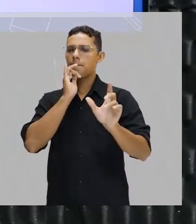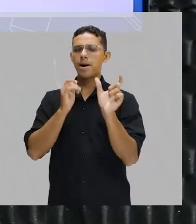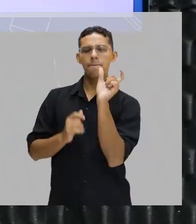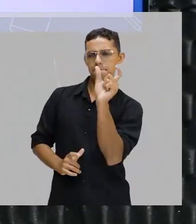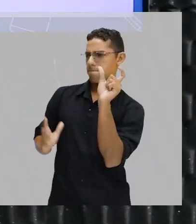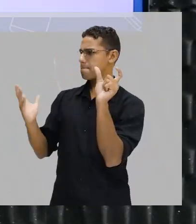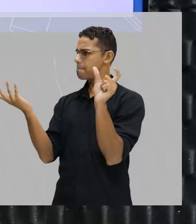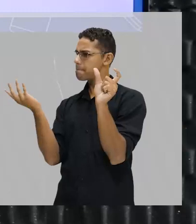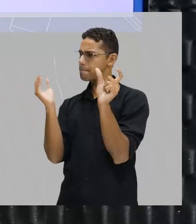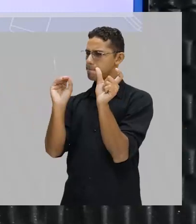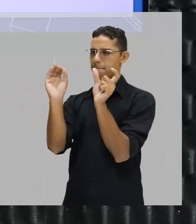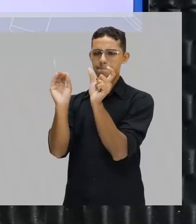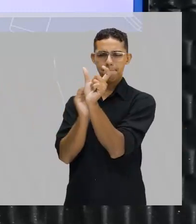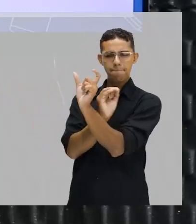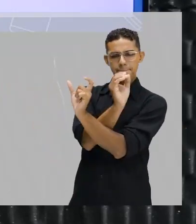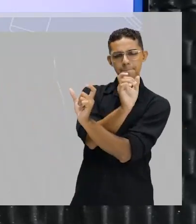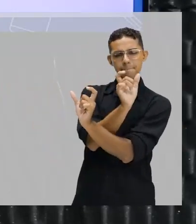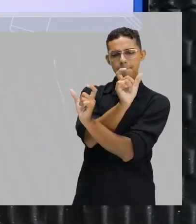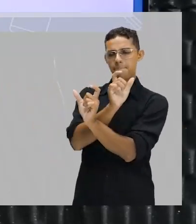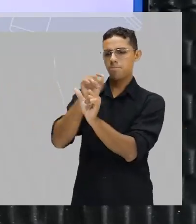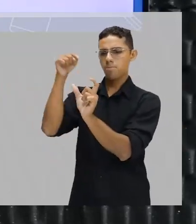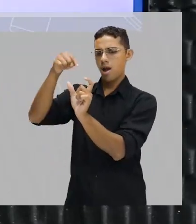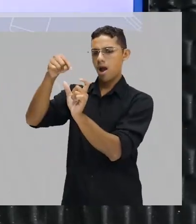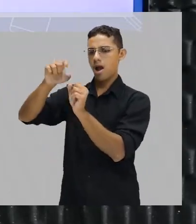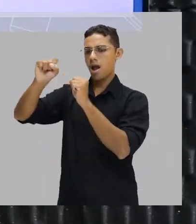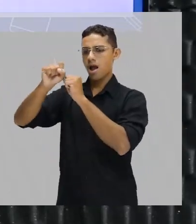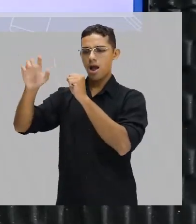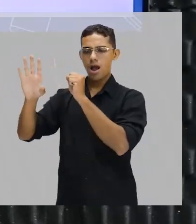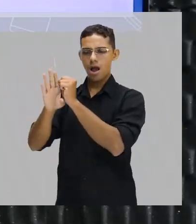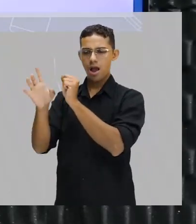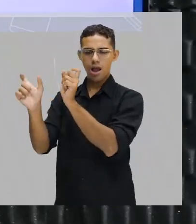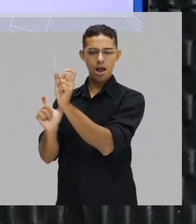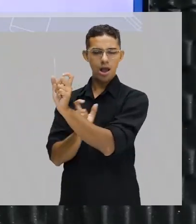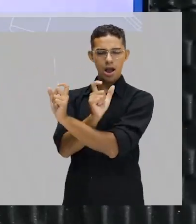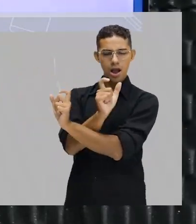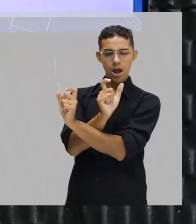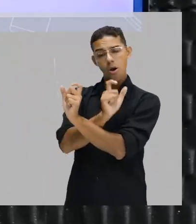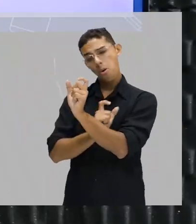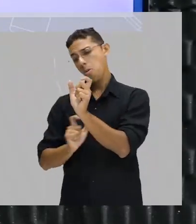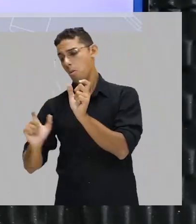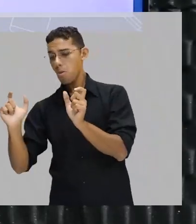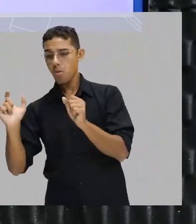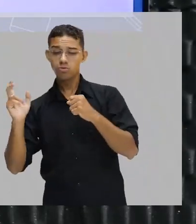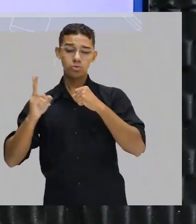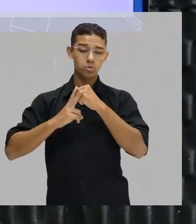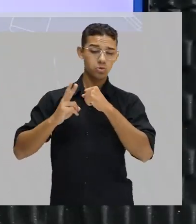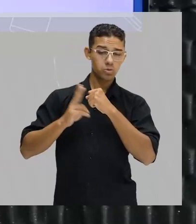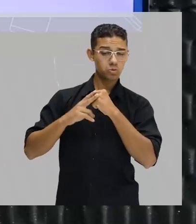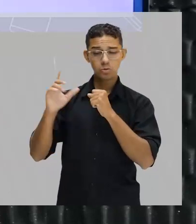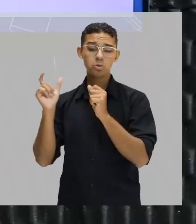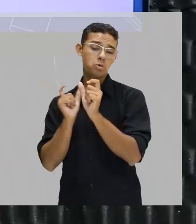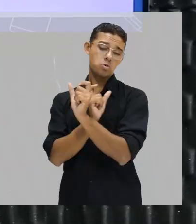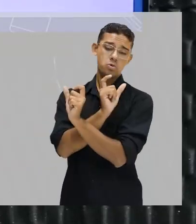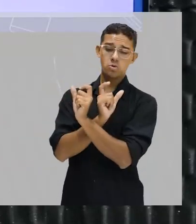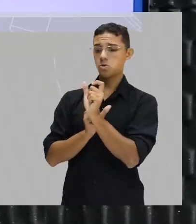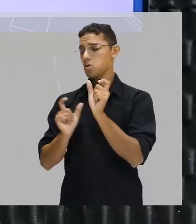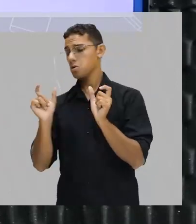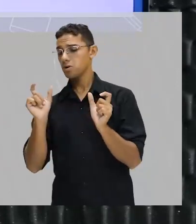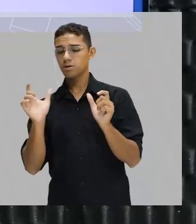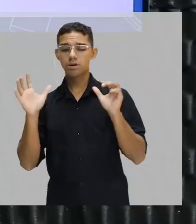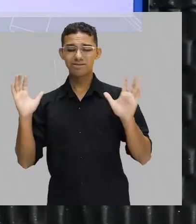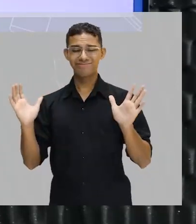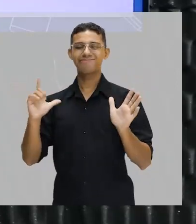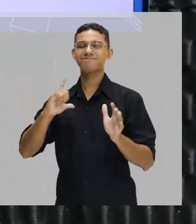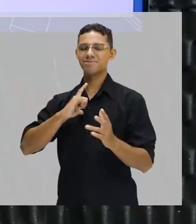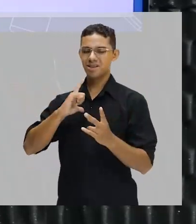colocadas, se é antes do substantivo, se é depois do substantivo ou do verbo, ela traz essa ambiguidade. Vamos